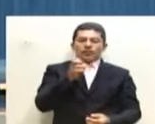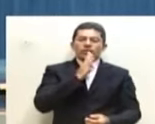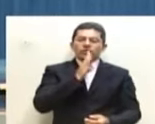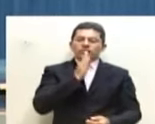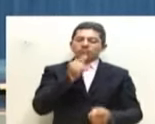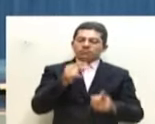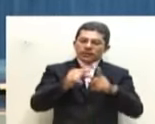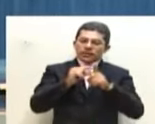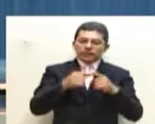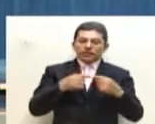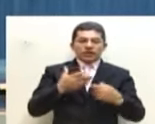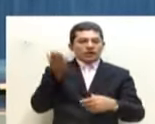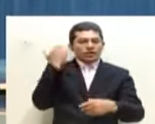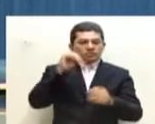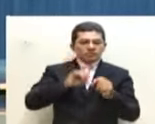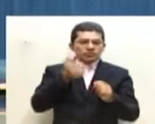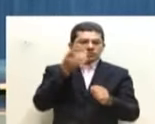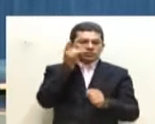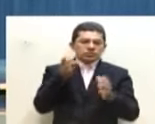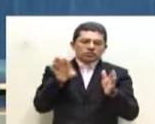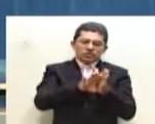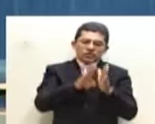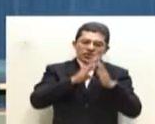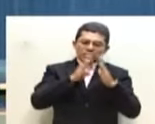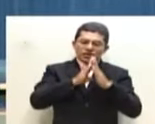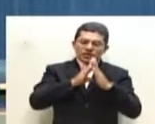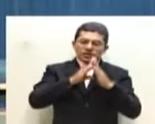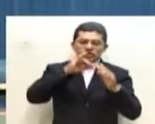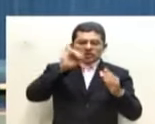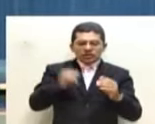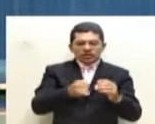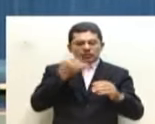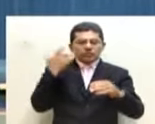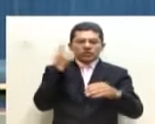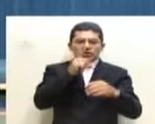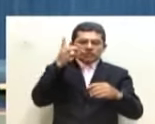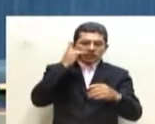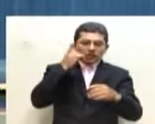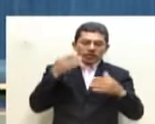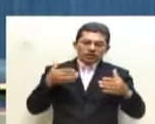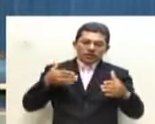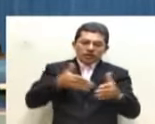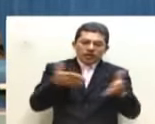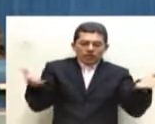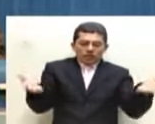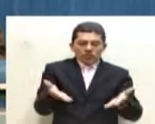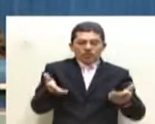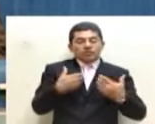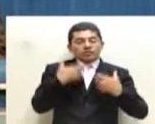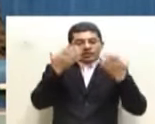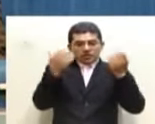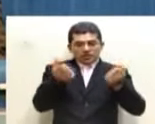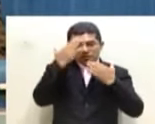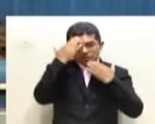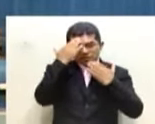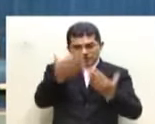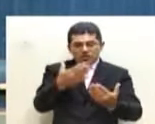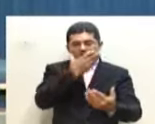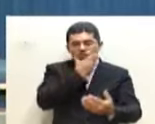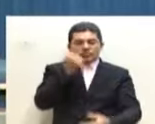que eu recebi desde o primeiro dia que cheguei nesta casa. E um agradecimento especial à minha assessoria,